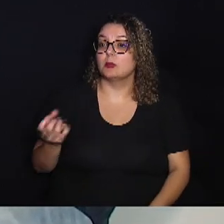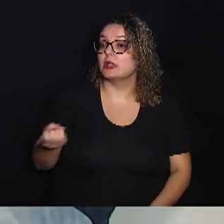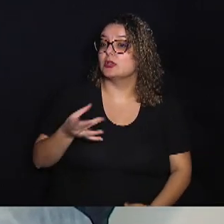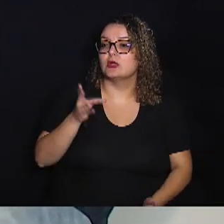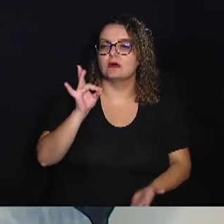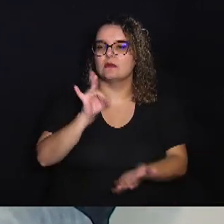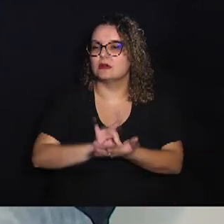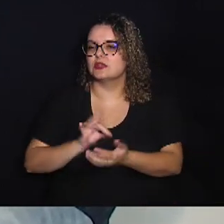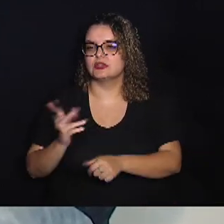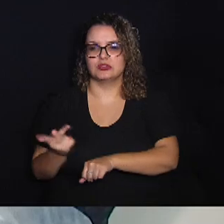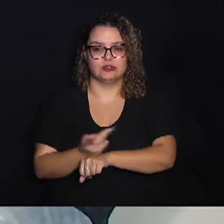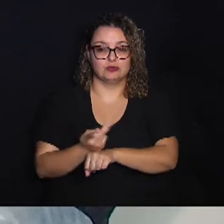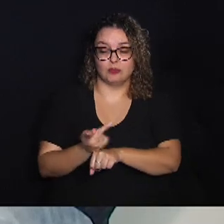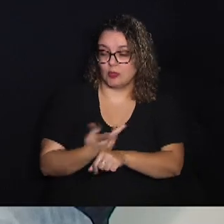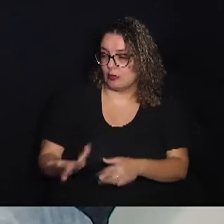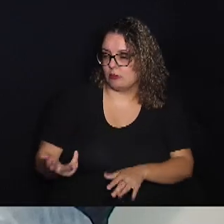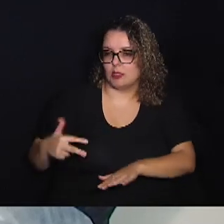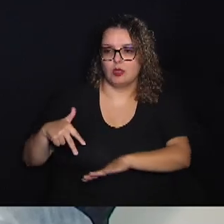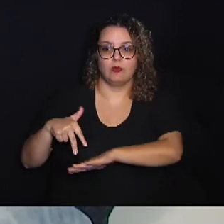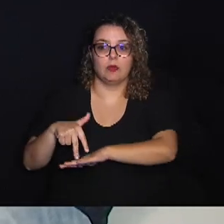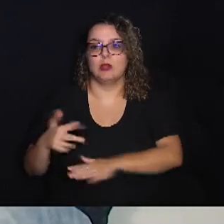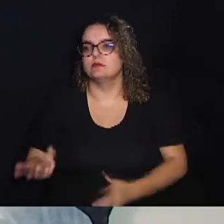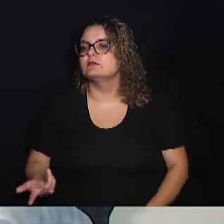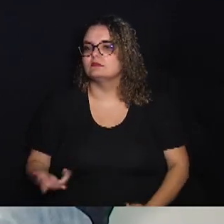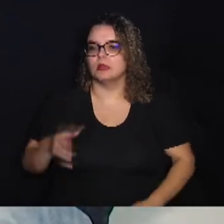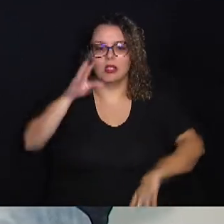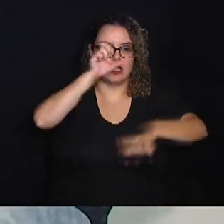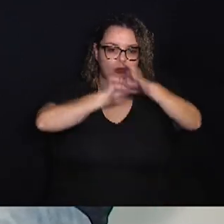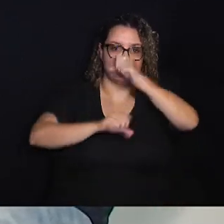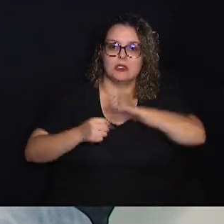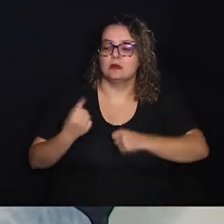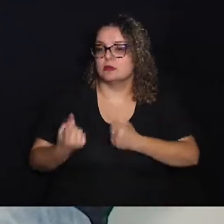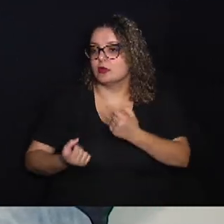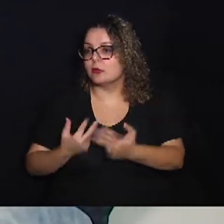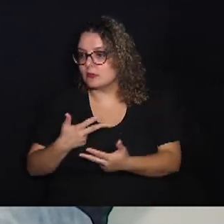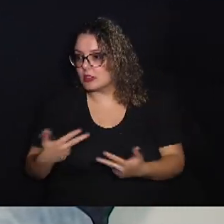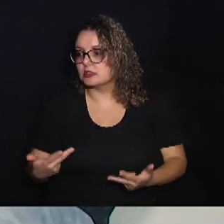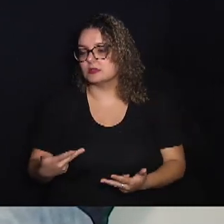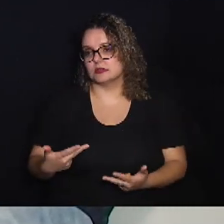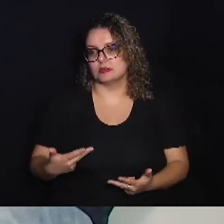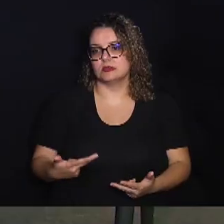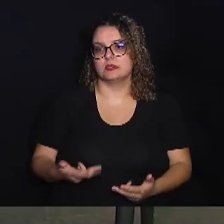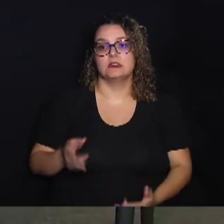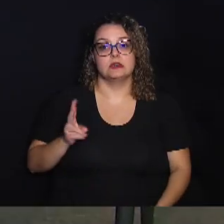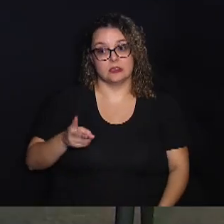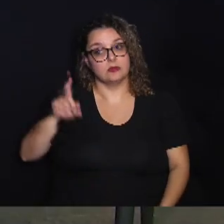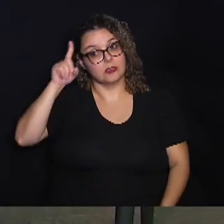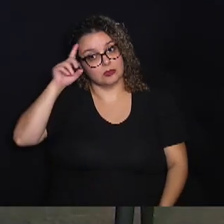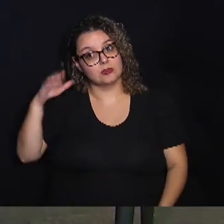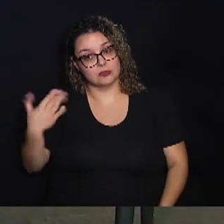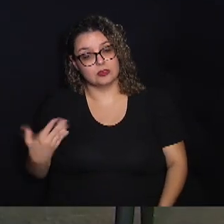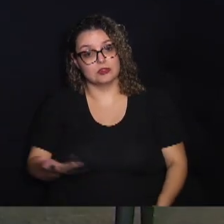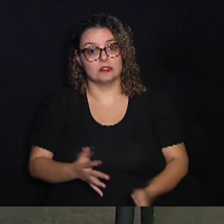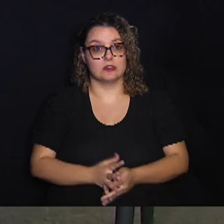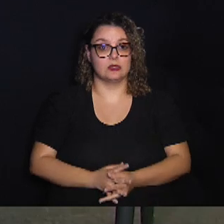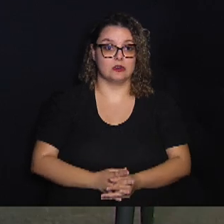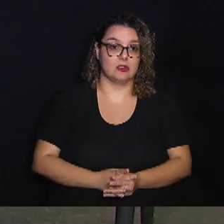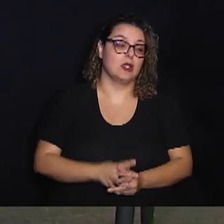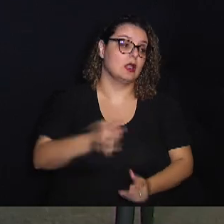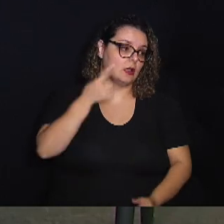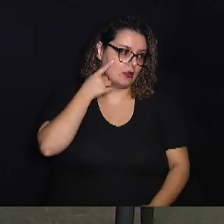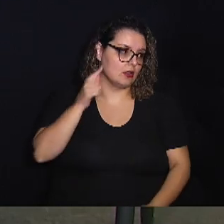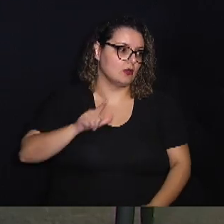já está buscando ali o seu protagonismo, aprendendo algumas coisas, sabe, assim, para colocar no dia a dia. E claro que assim,